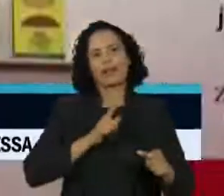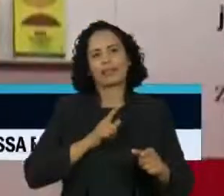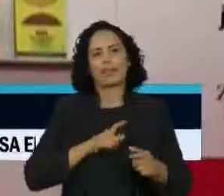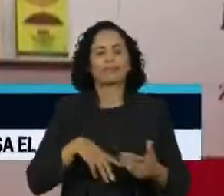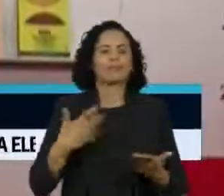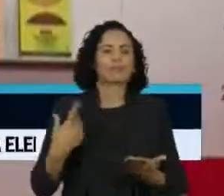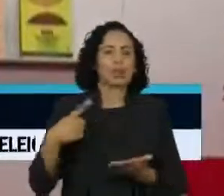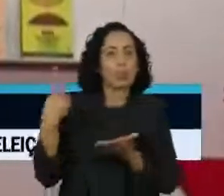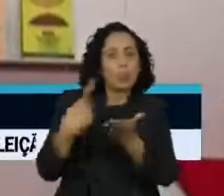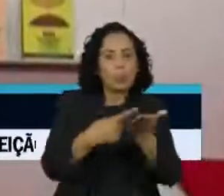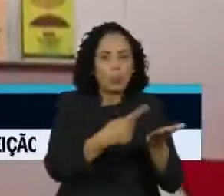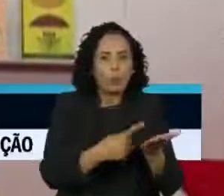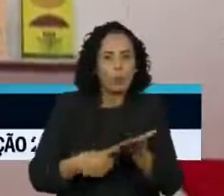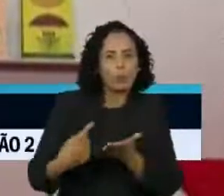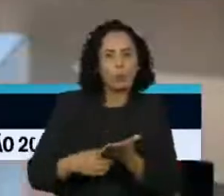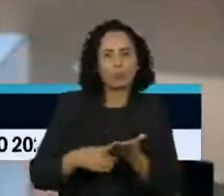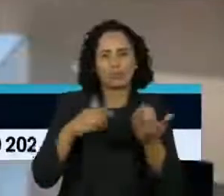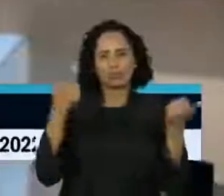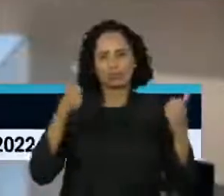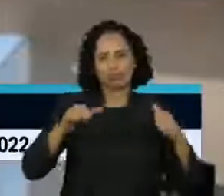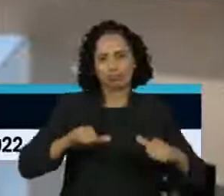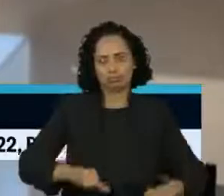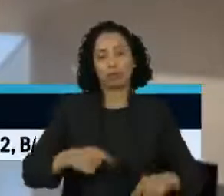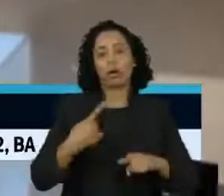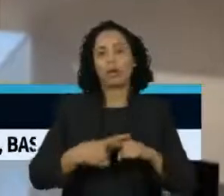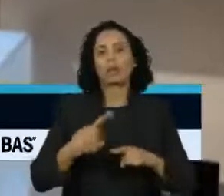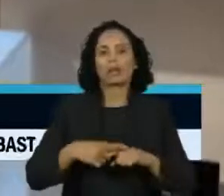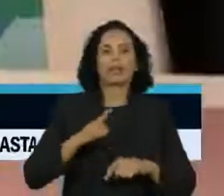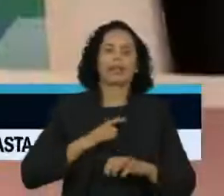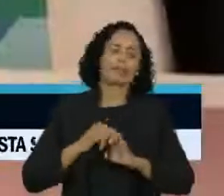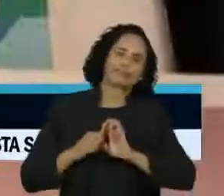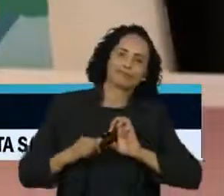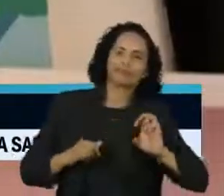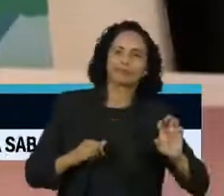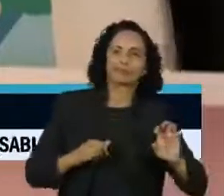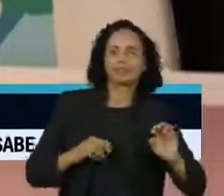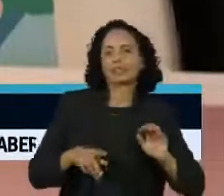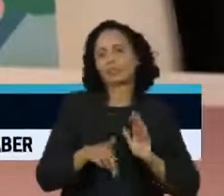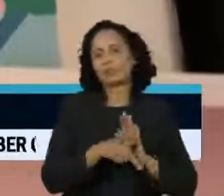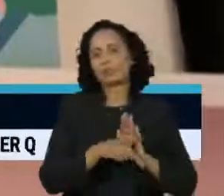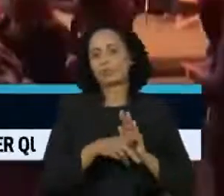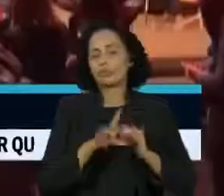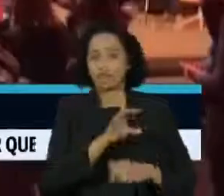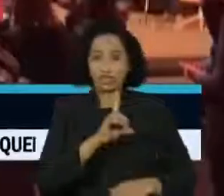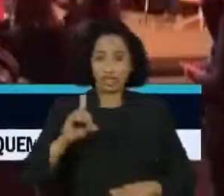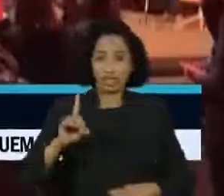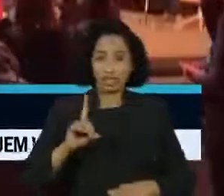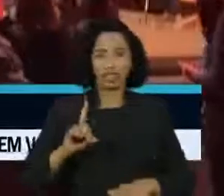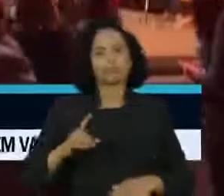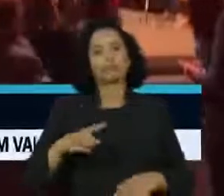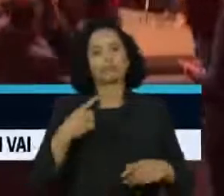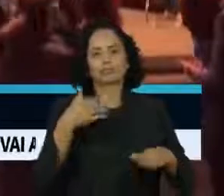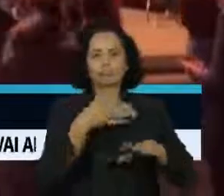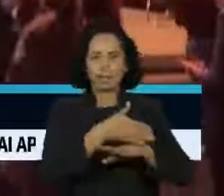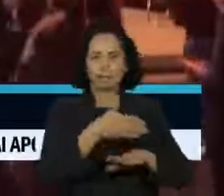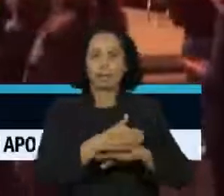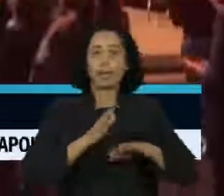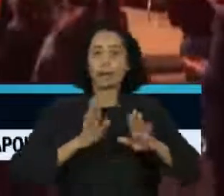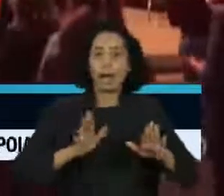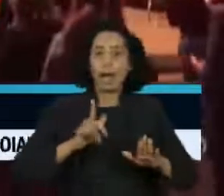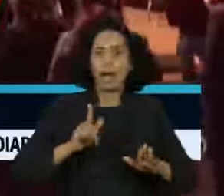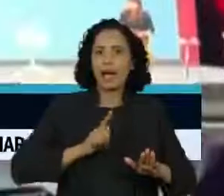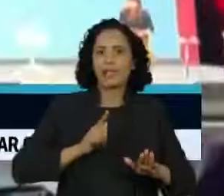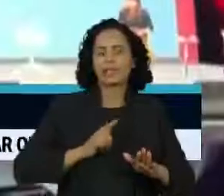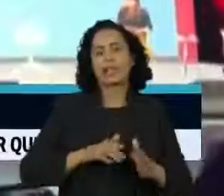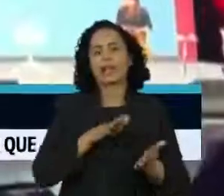hora por causa da presença de extremistas de direita entre os participantes. A polêmica gira em torno principalmente da presença da editora